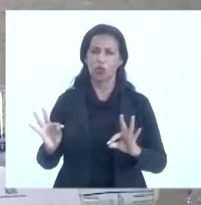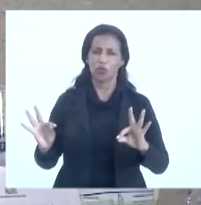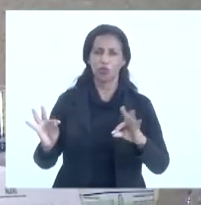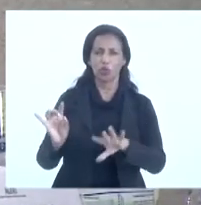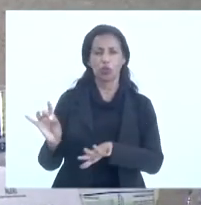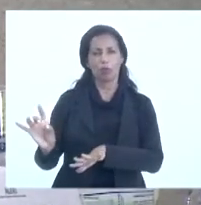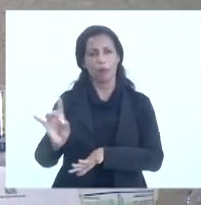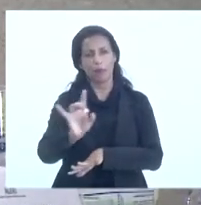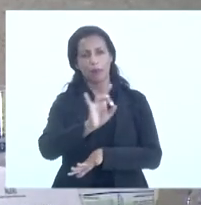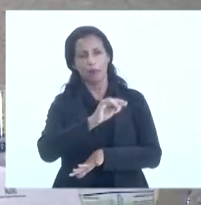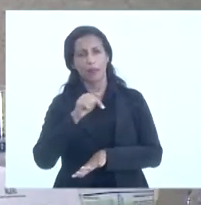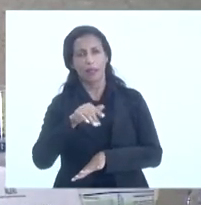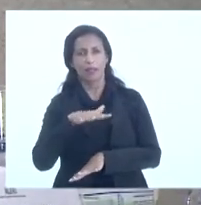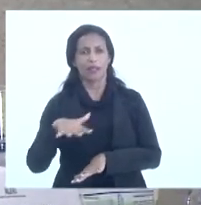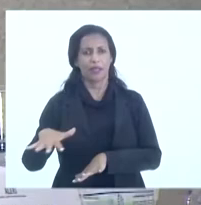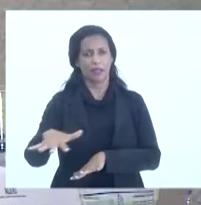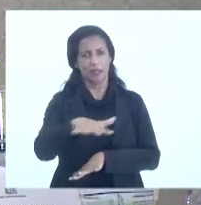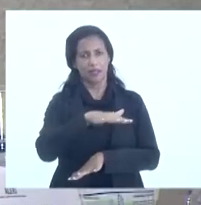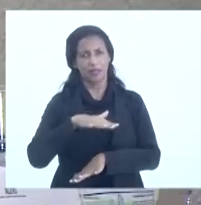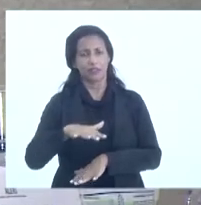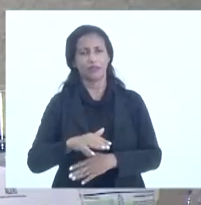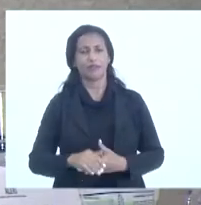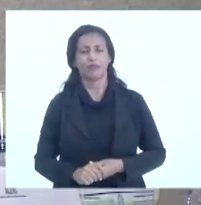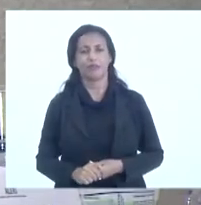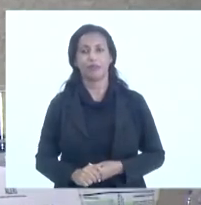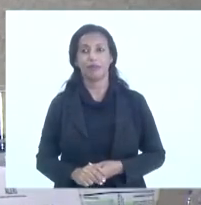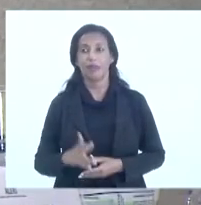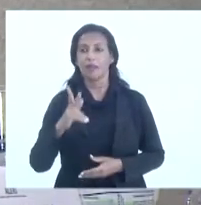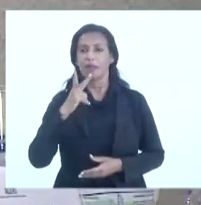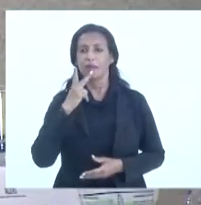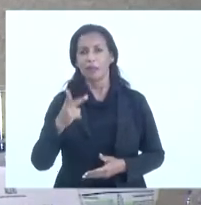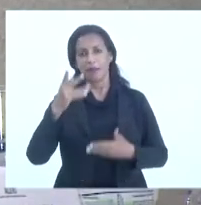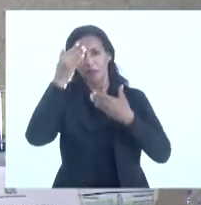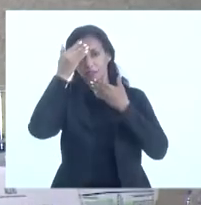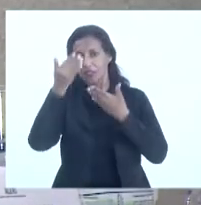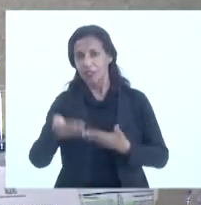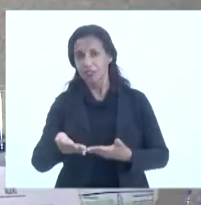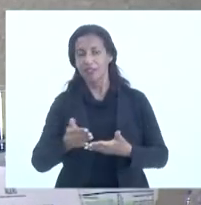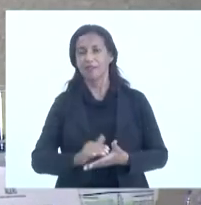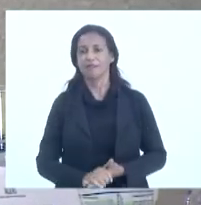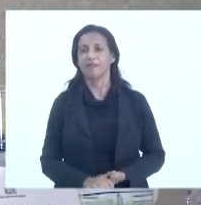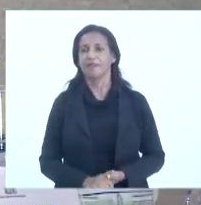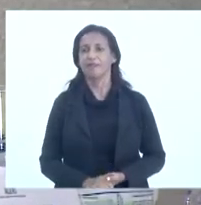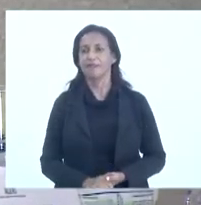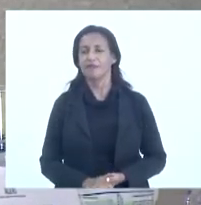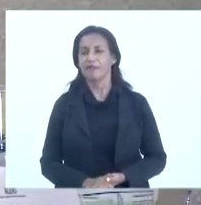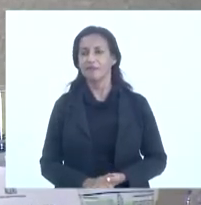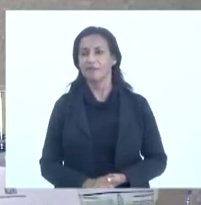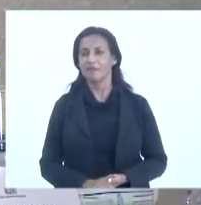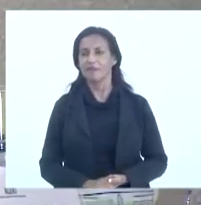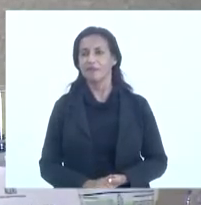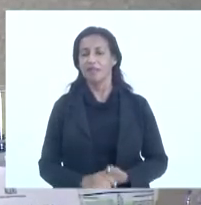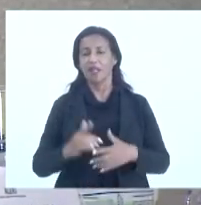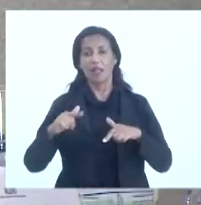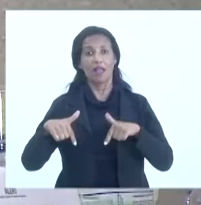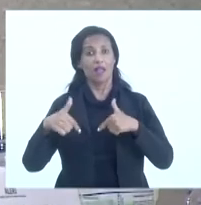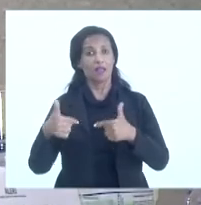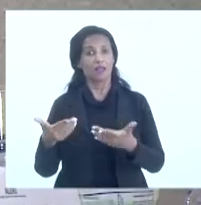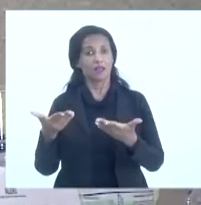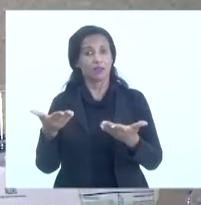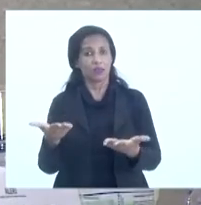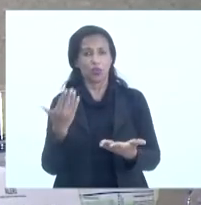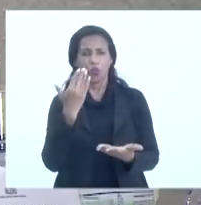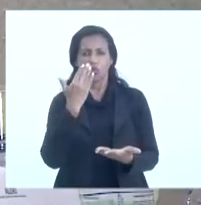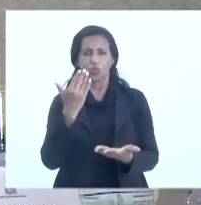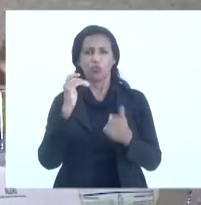vereadores aqui da região do Médio Vale do Paraíba. Minha palavra é só de agradecimento à atitude do senhor frente à